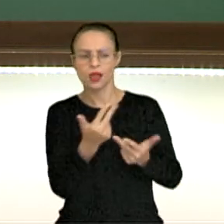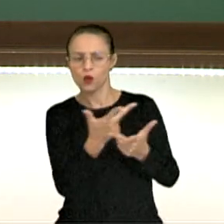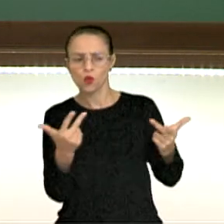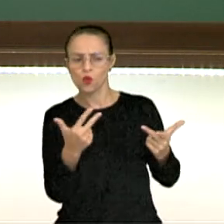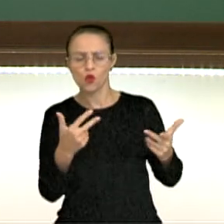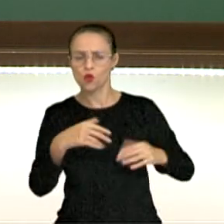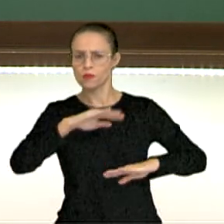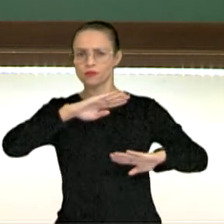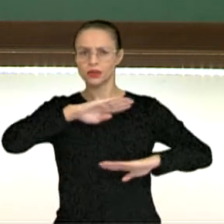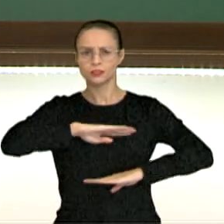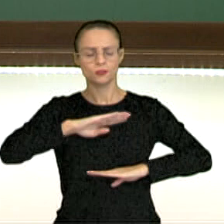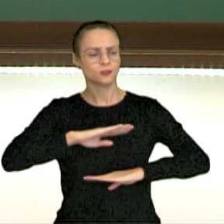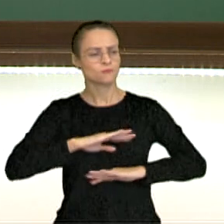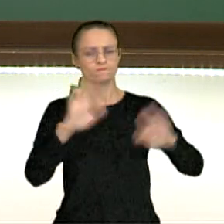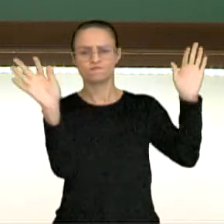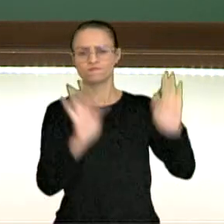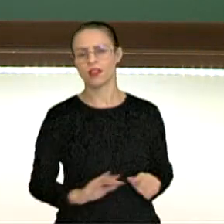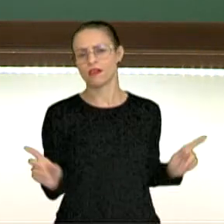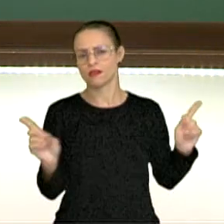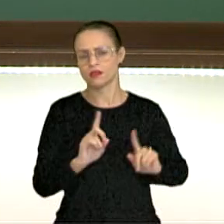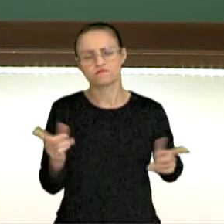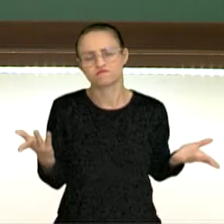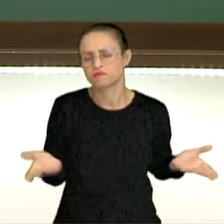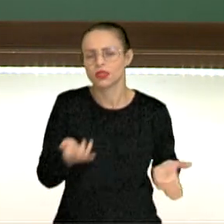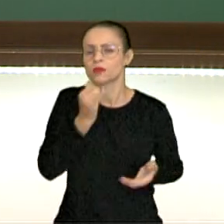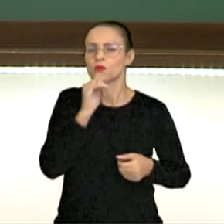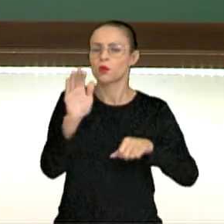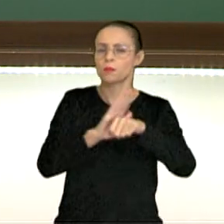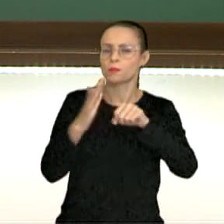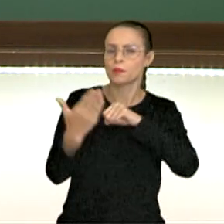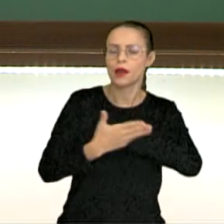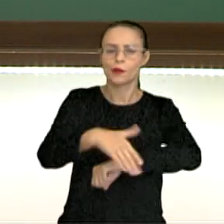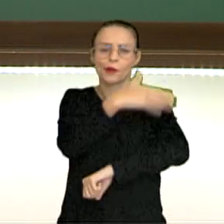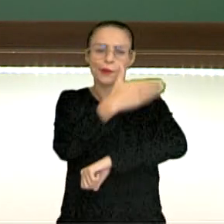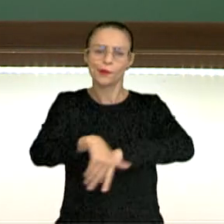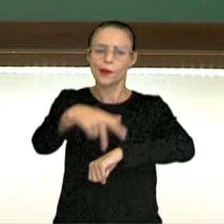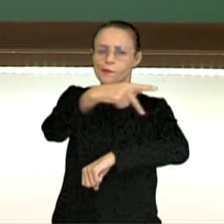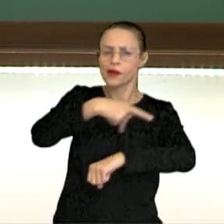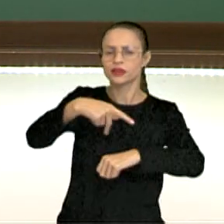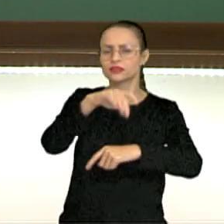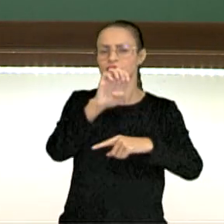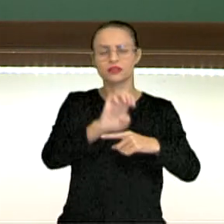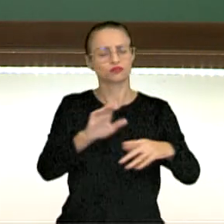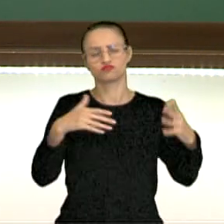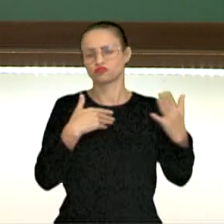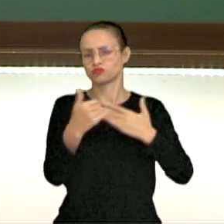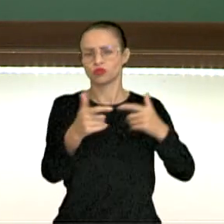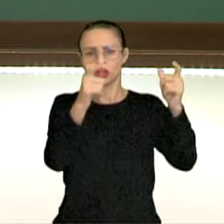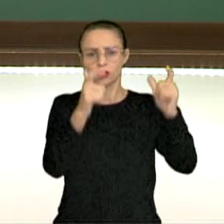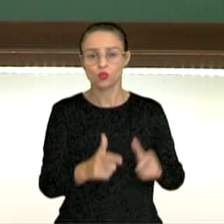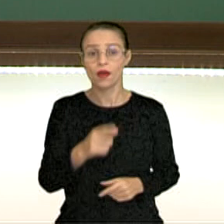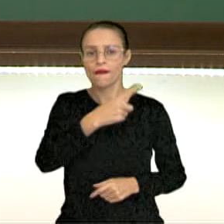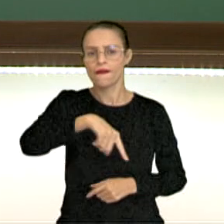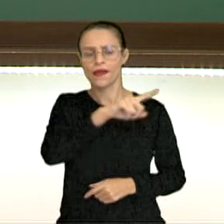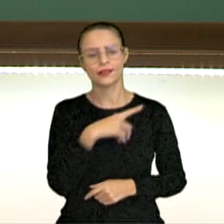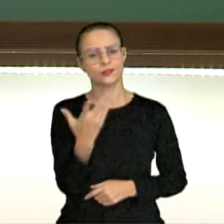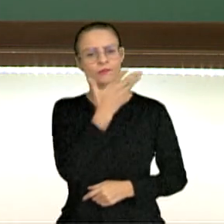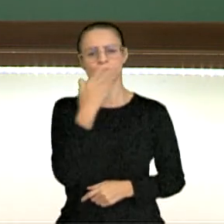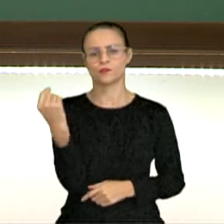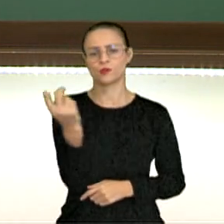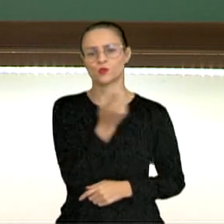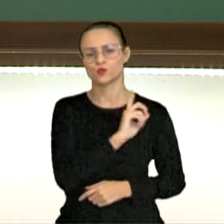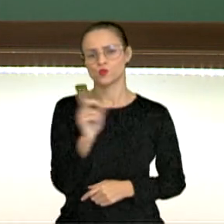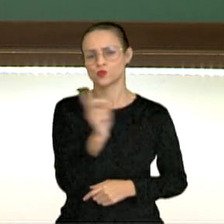situação, seja no seu bairro, na sua rua, no seu país, no seu estado, enfim, elas estão